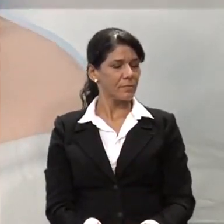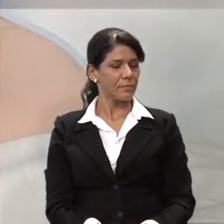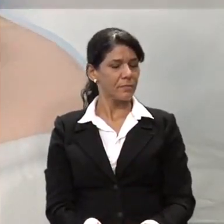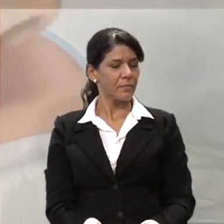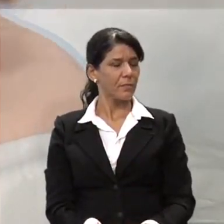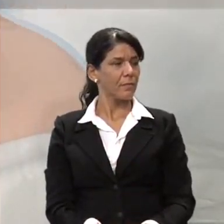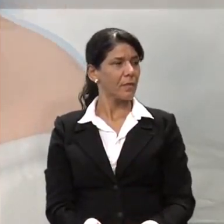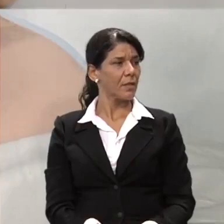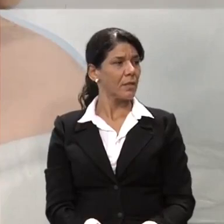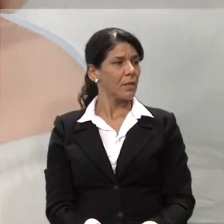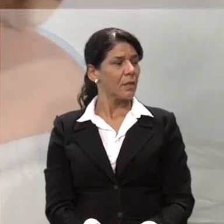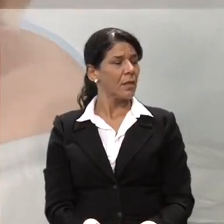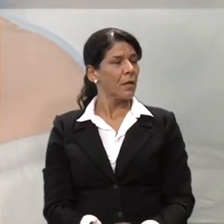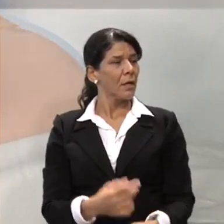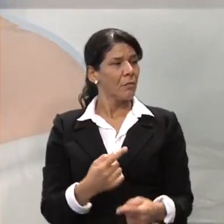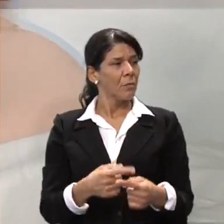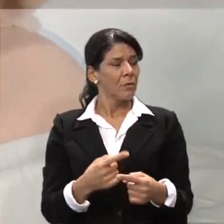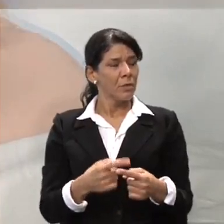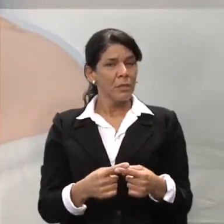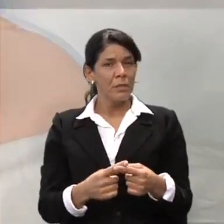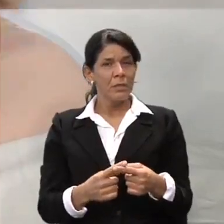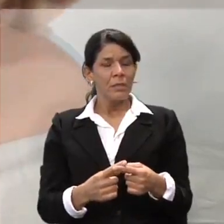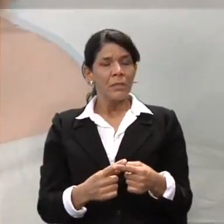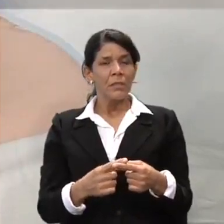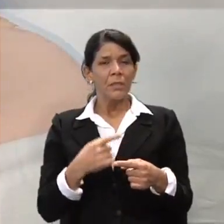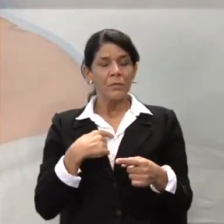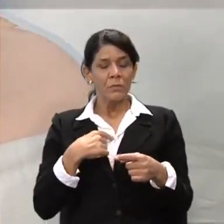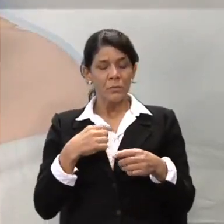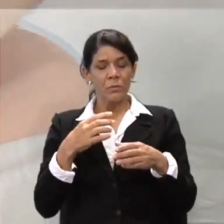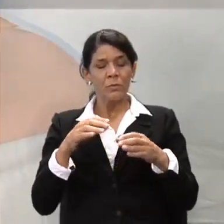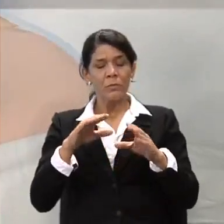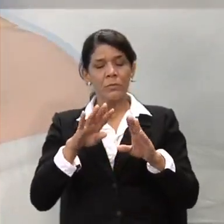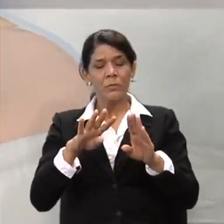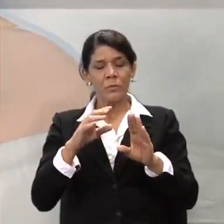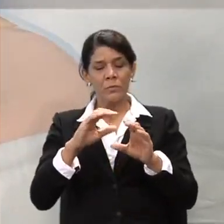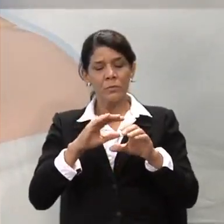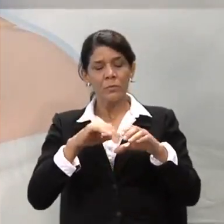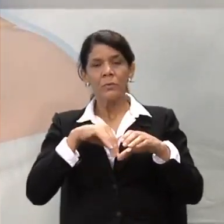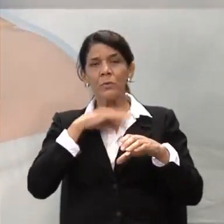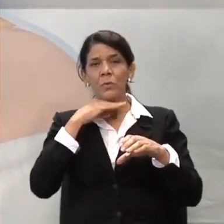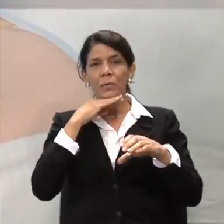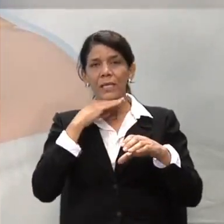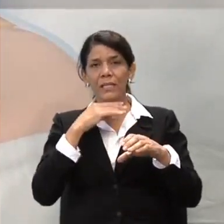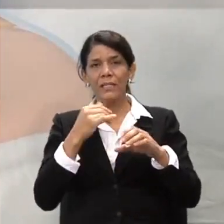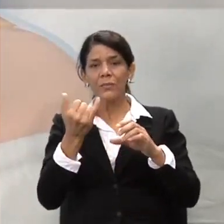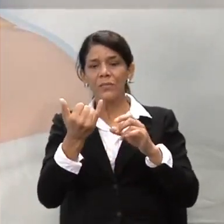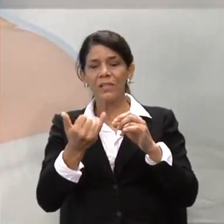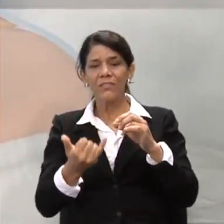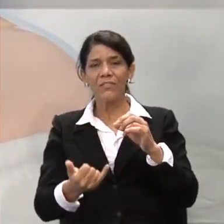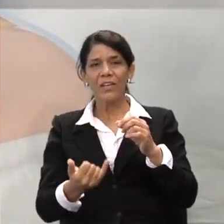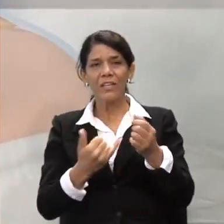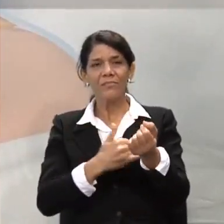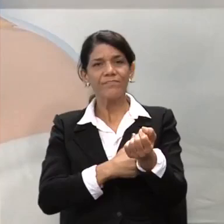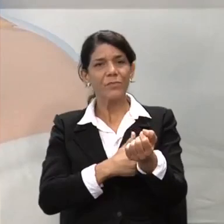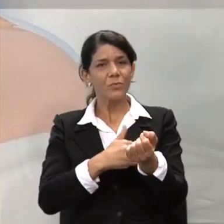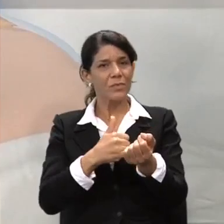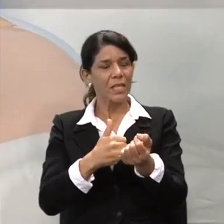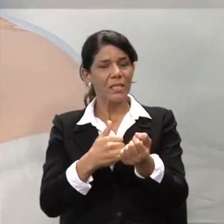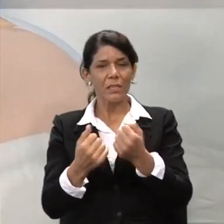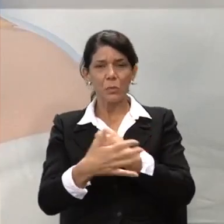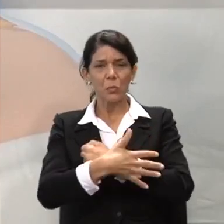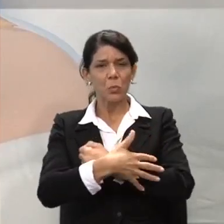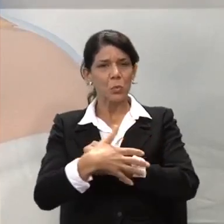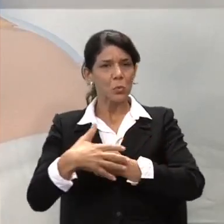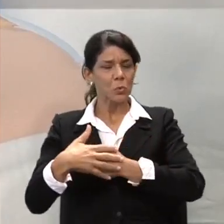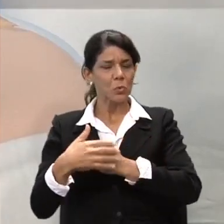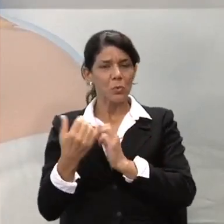Por quê? Porque é uma região livre de veias, né, calibrosas, e também de plexo nervoso, ou seja,